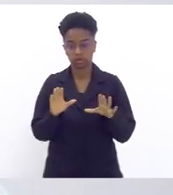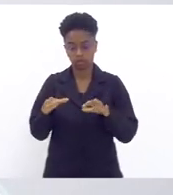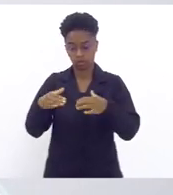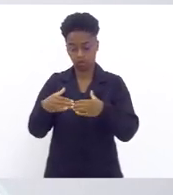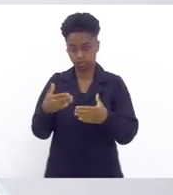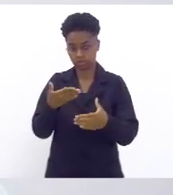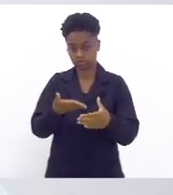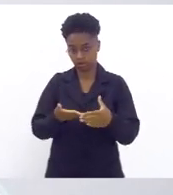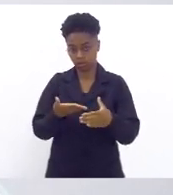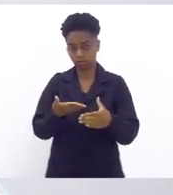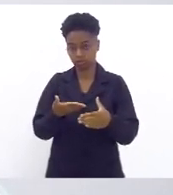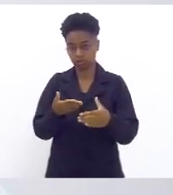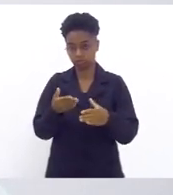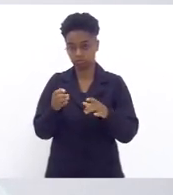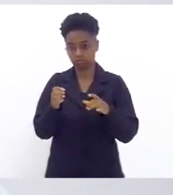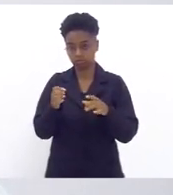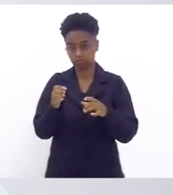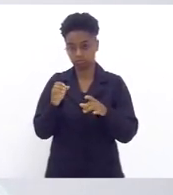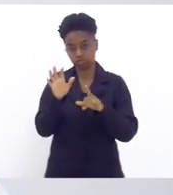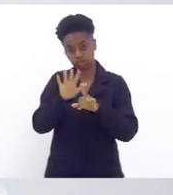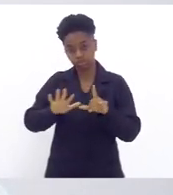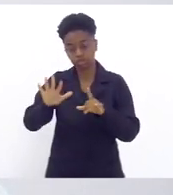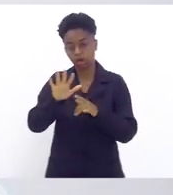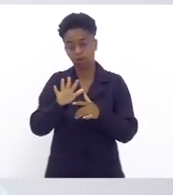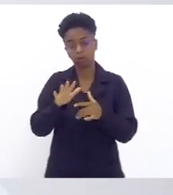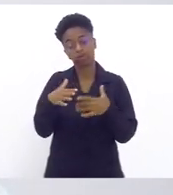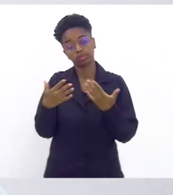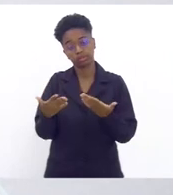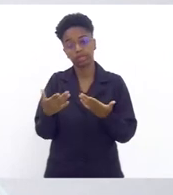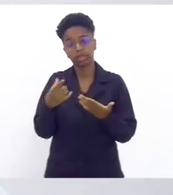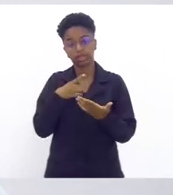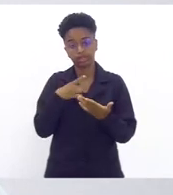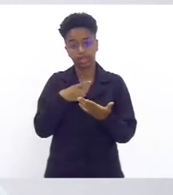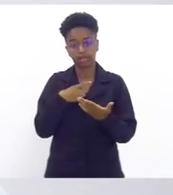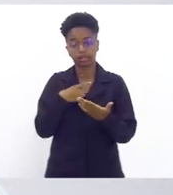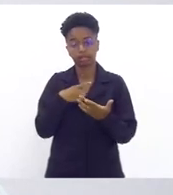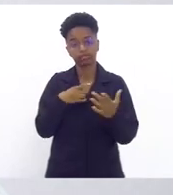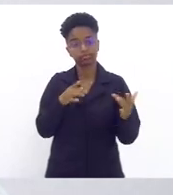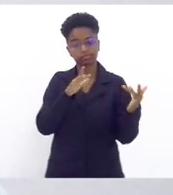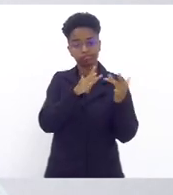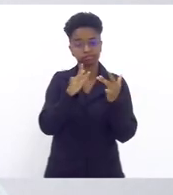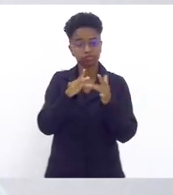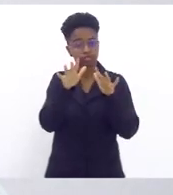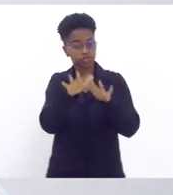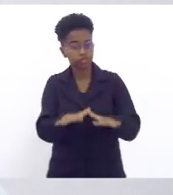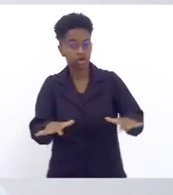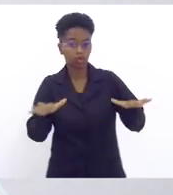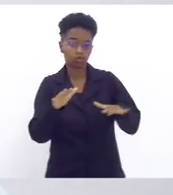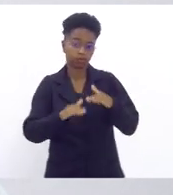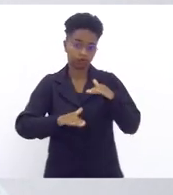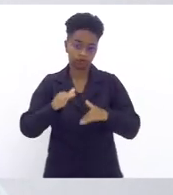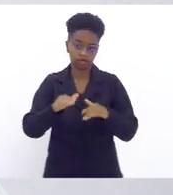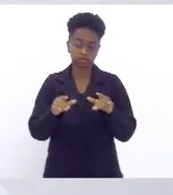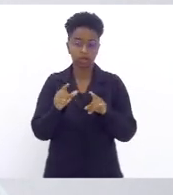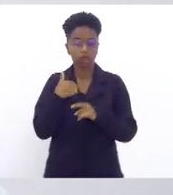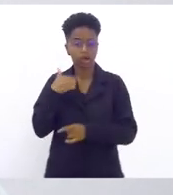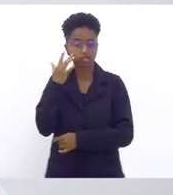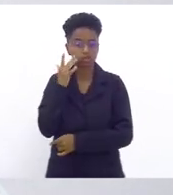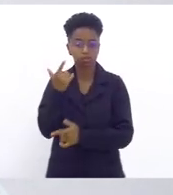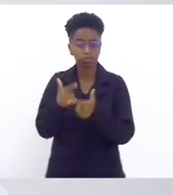de forma digital e isso tem uma forma de o acesso mais amplo talvez eu acho que isso não é problema